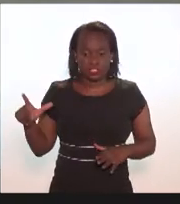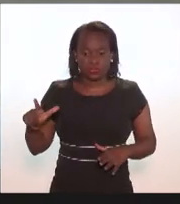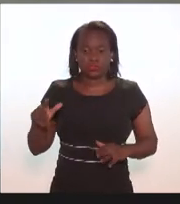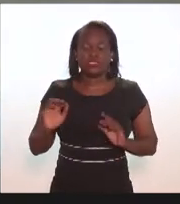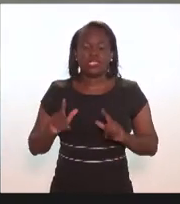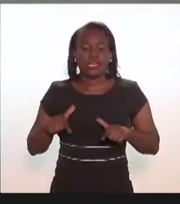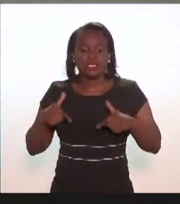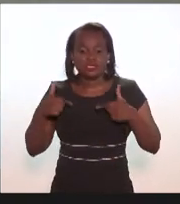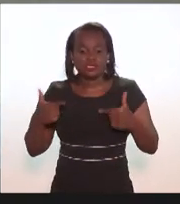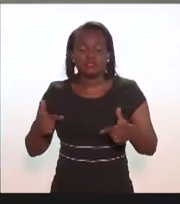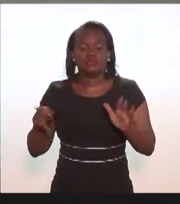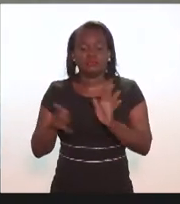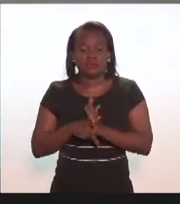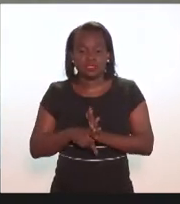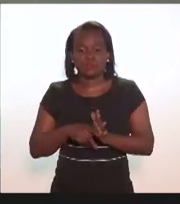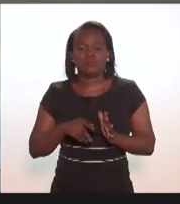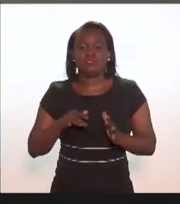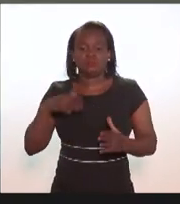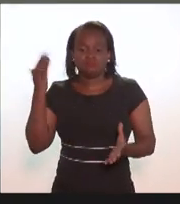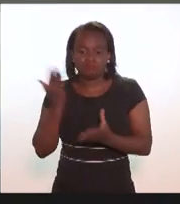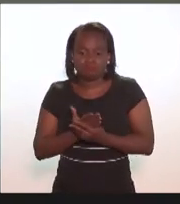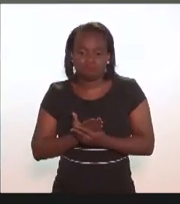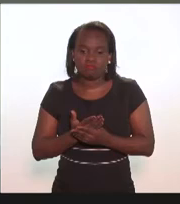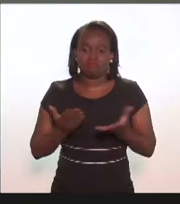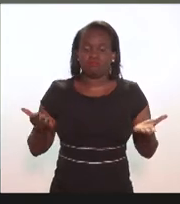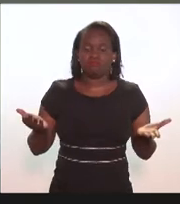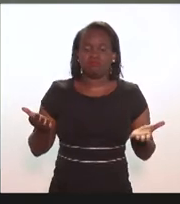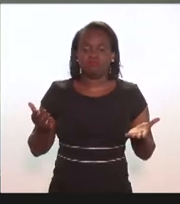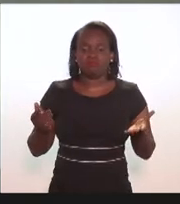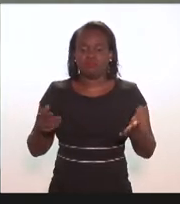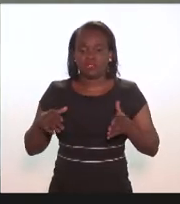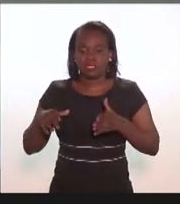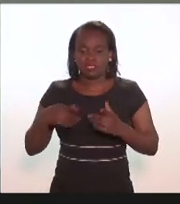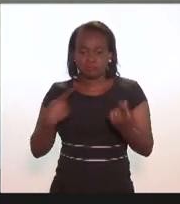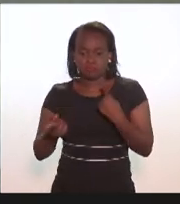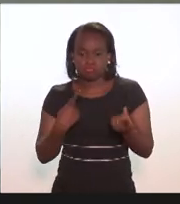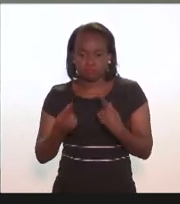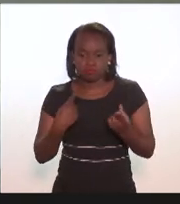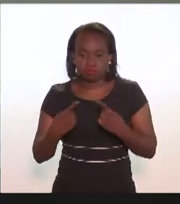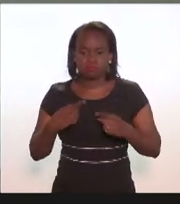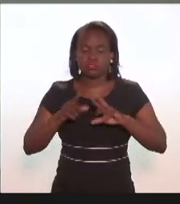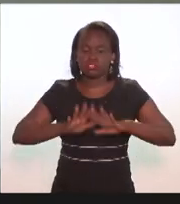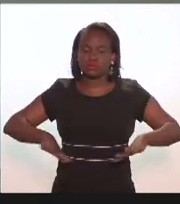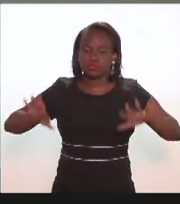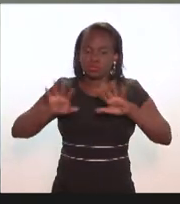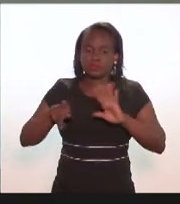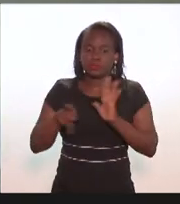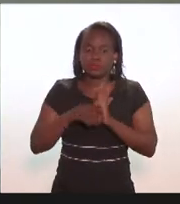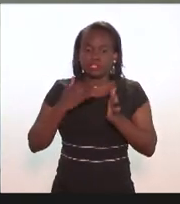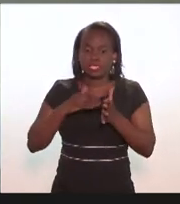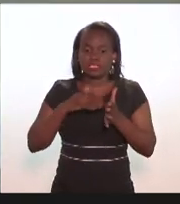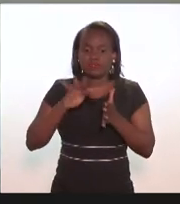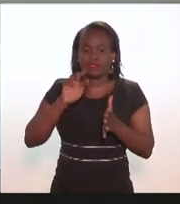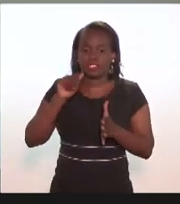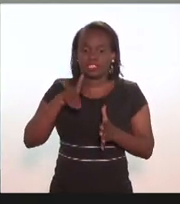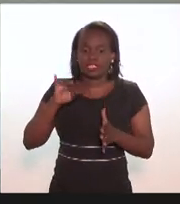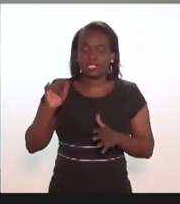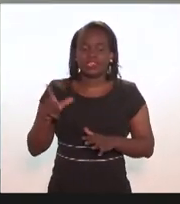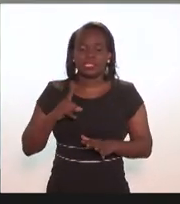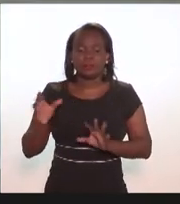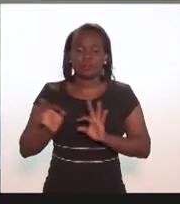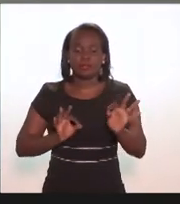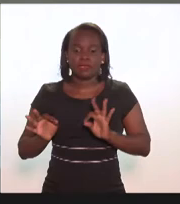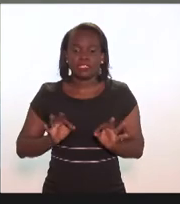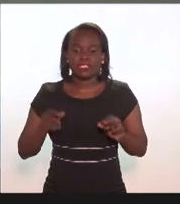operações de autuação nas estradas, de forma geral, que a Secretaria de Fazenda, a gente tem um planejamento